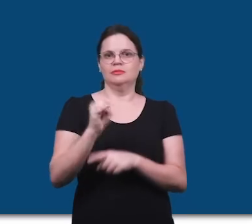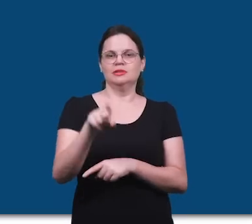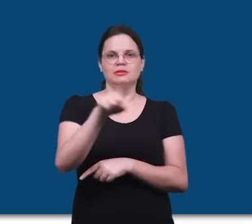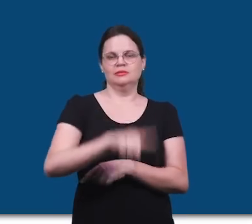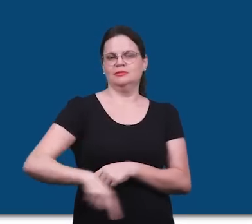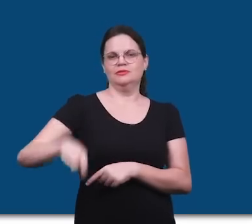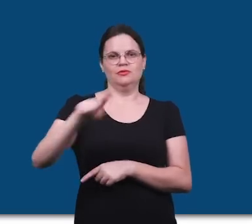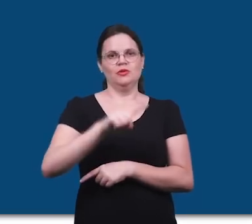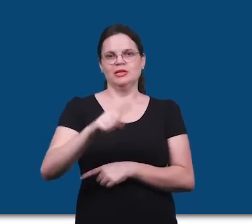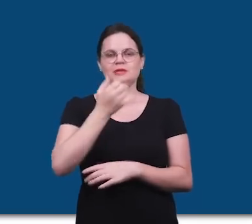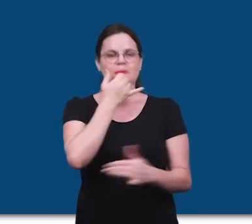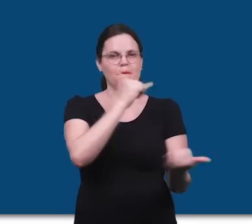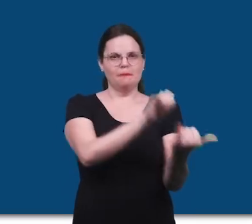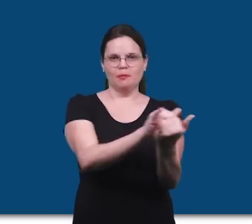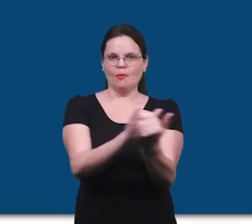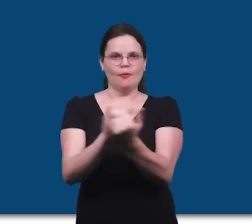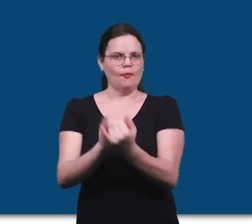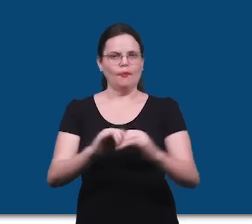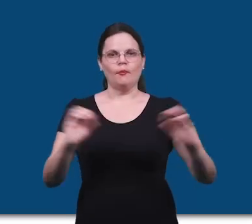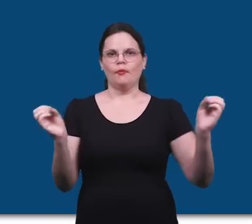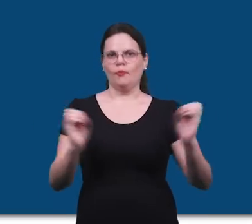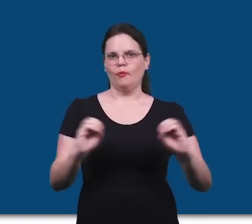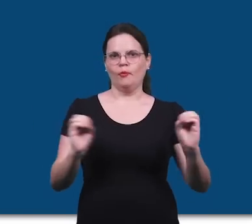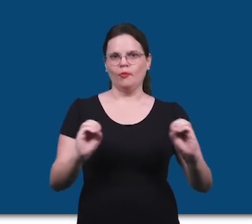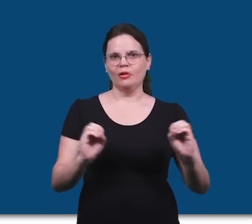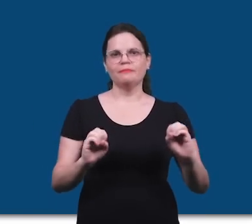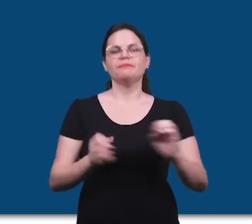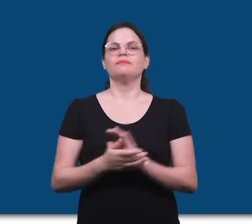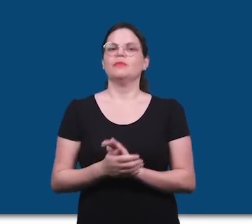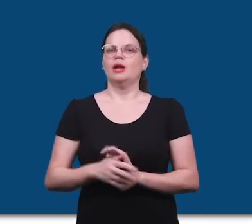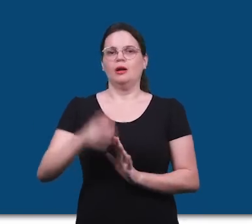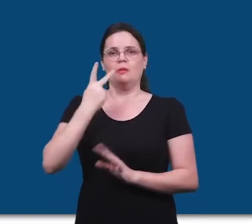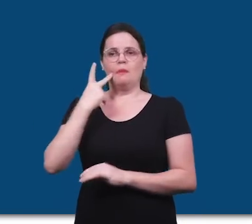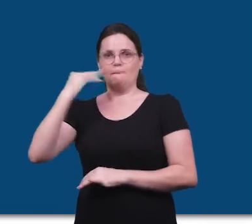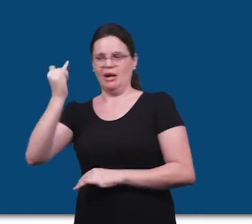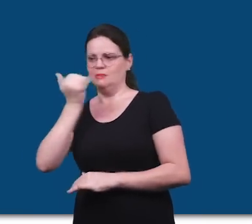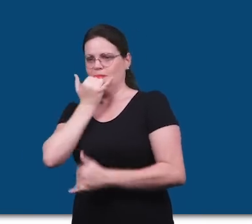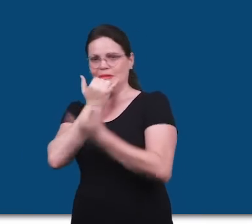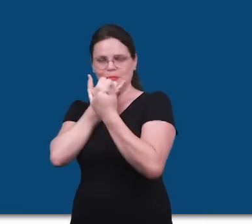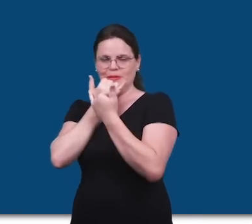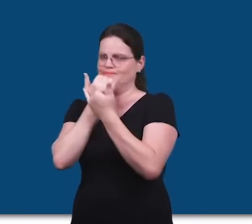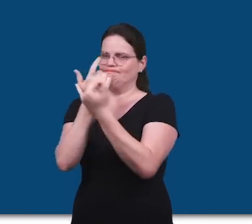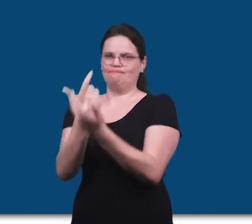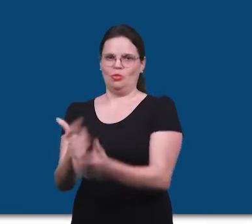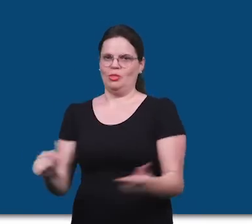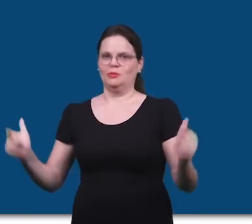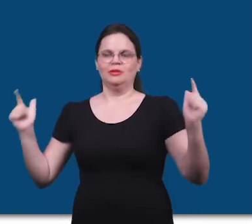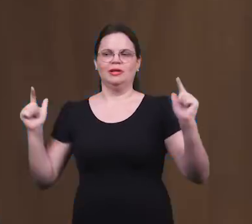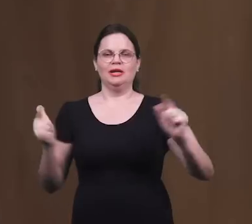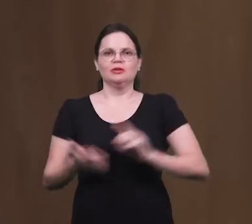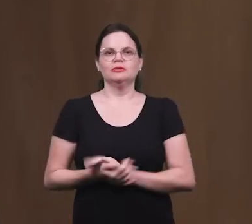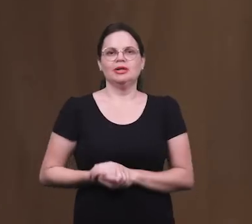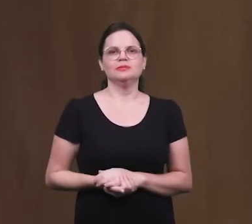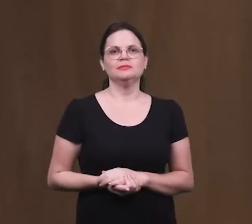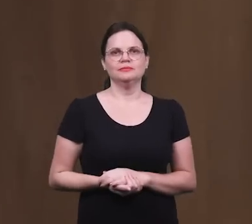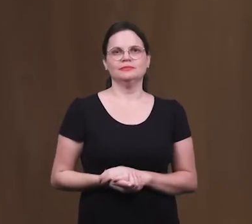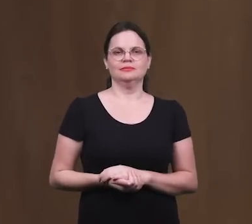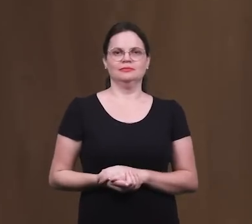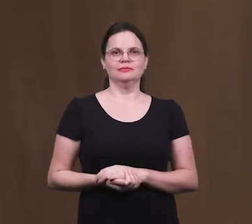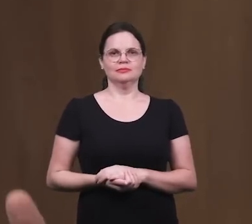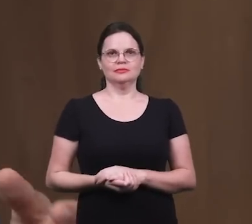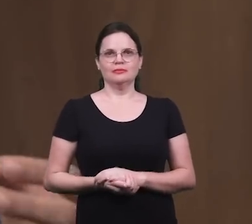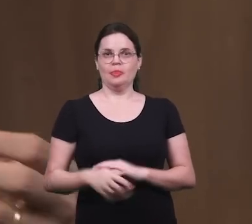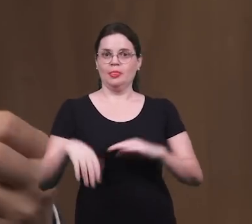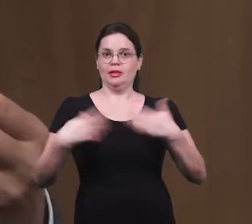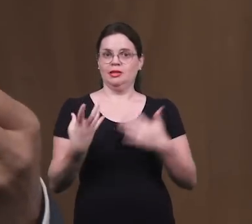as suas ofensas, tampouco vosso Pai vos perdoará as vossas ofensas. Então, a gente tem aqui um problema.